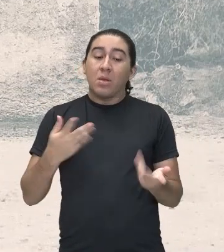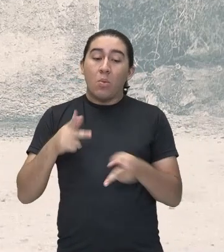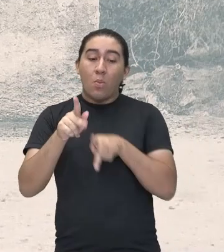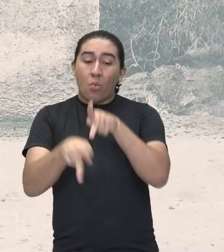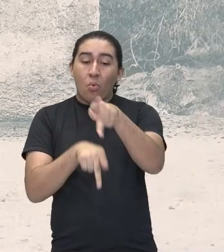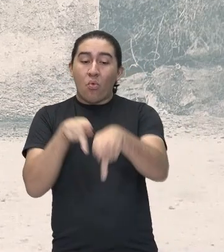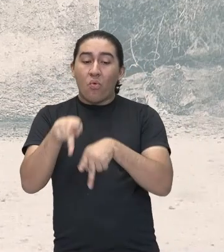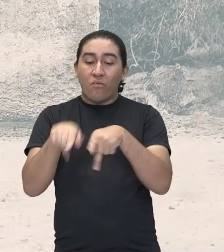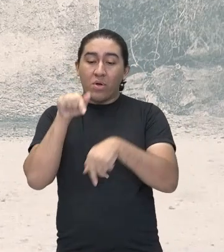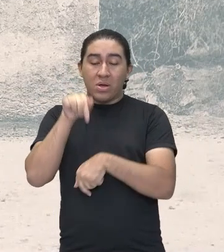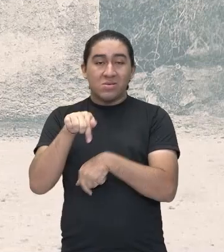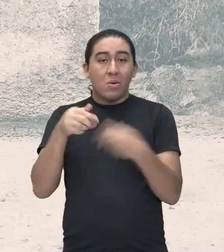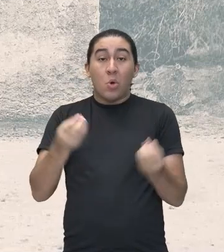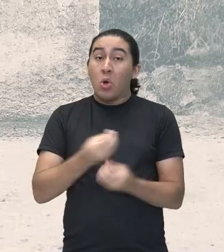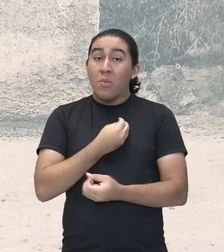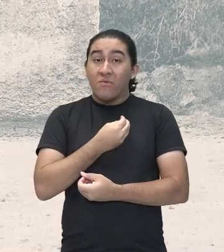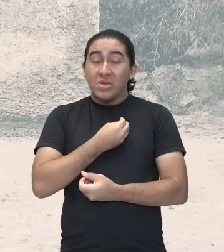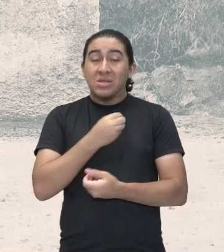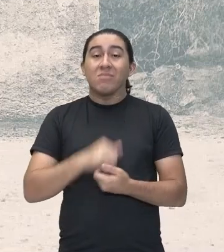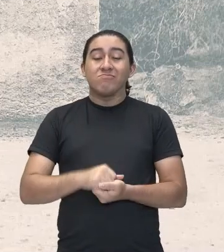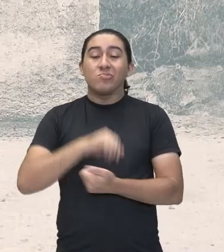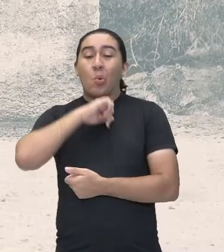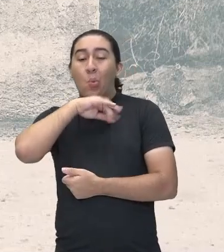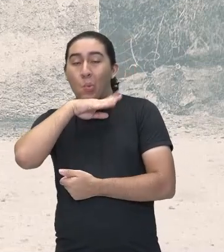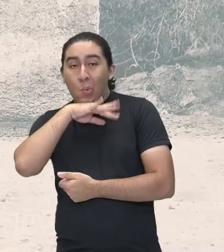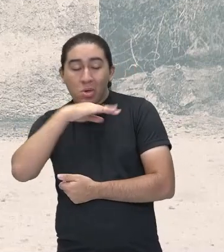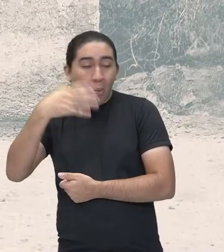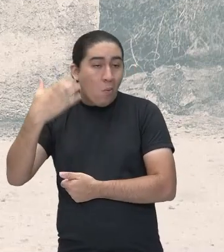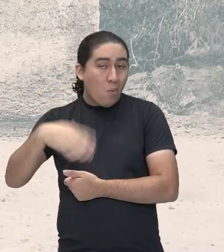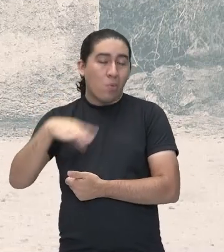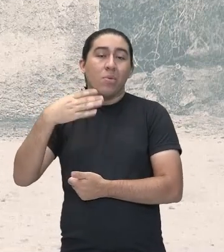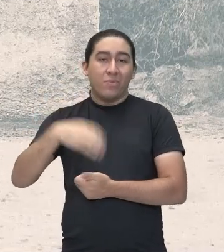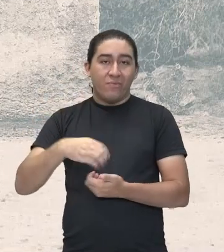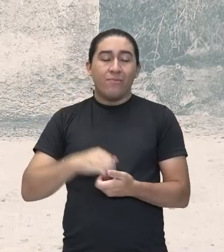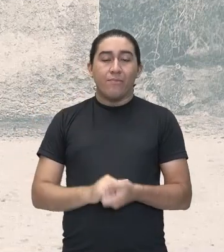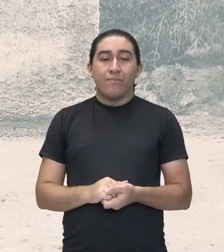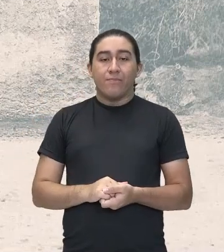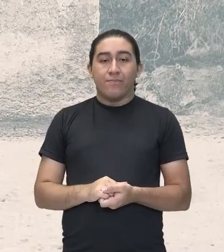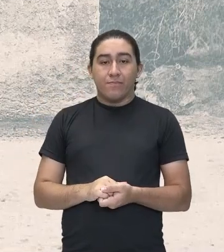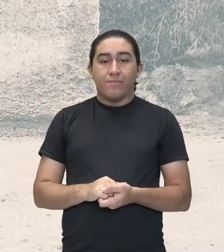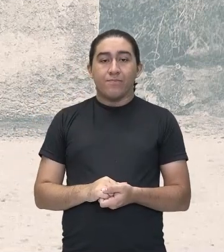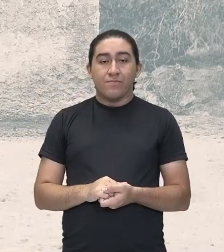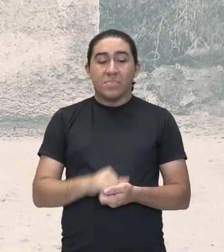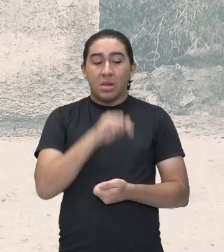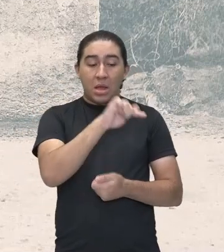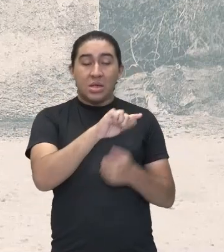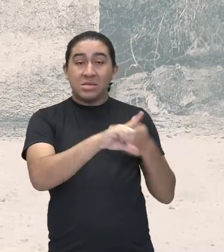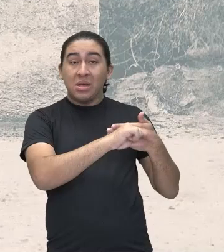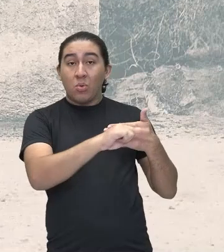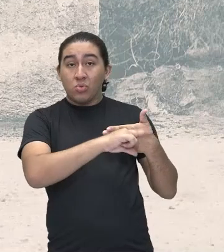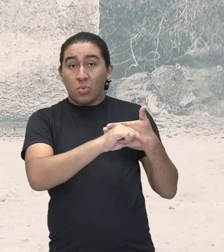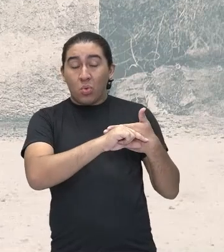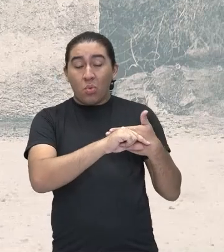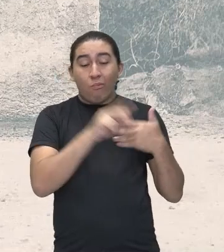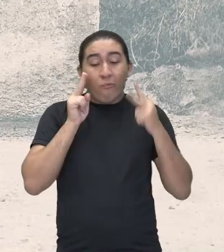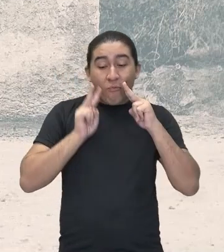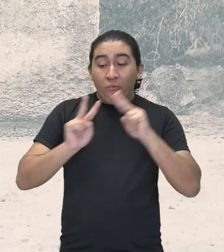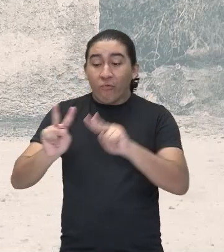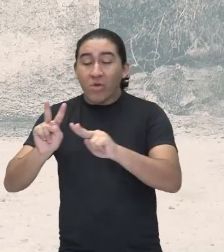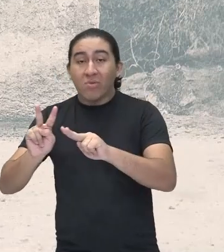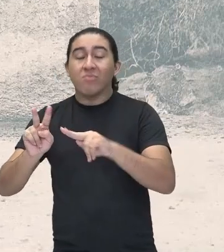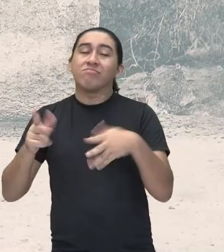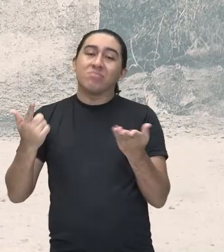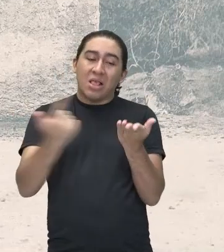em situações degradantes em muitos casos, ok? E Monteiro Lobato revela isso nas suas obras, certo?